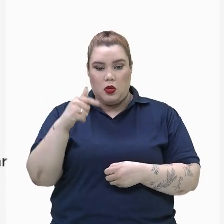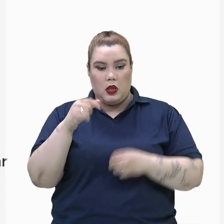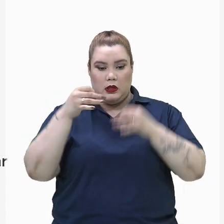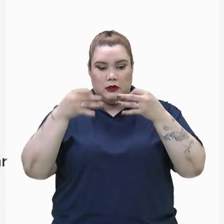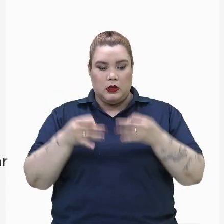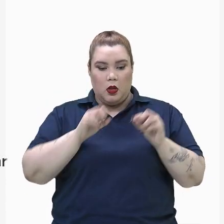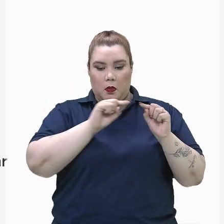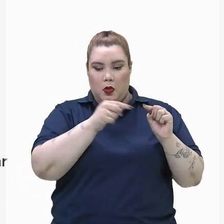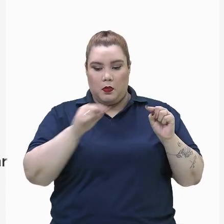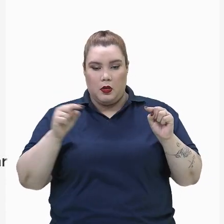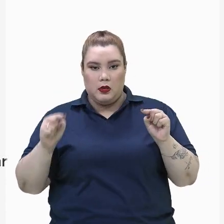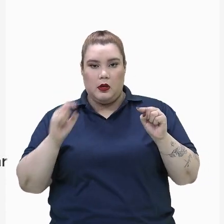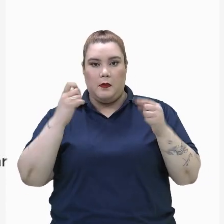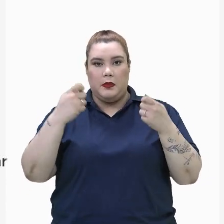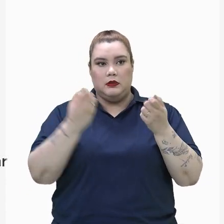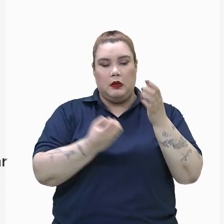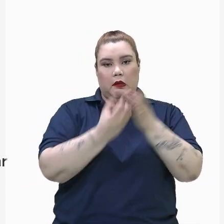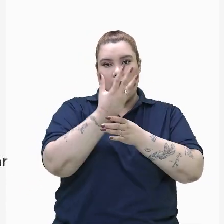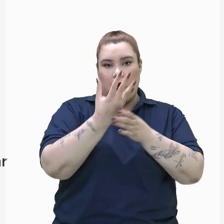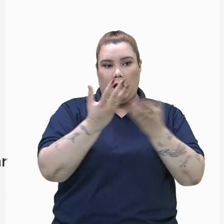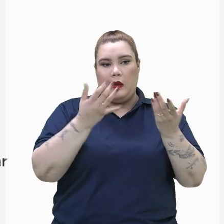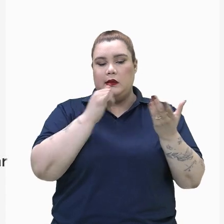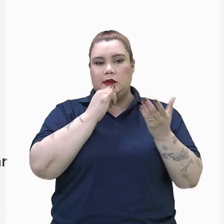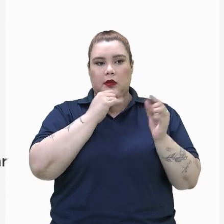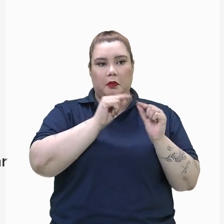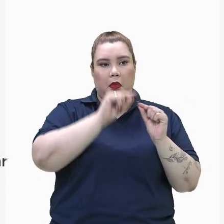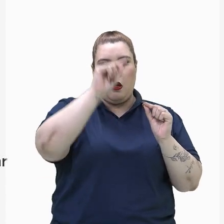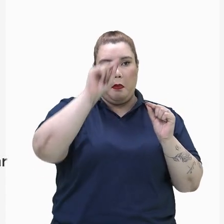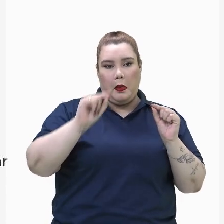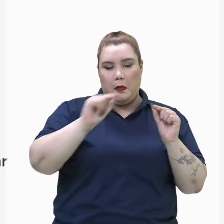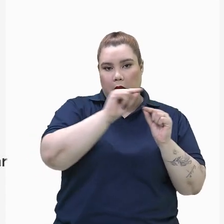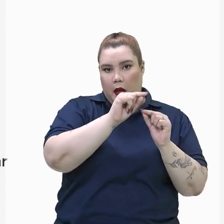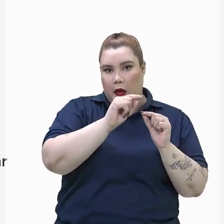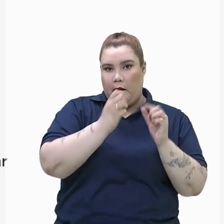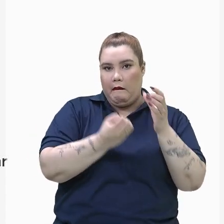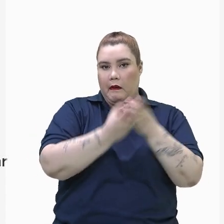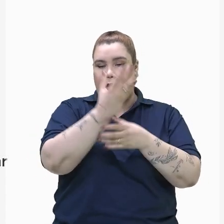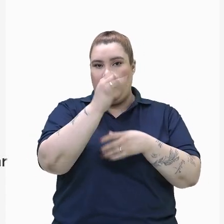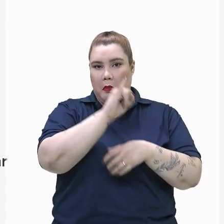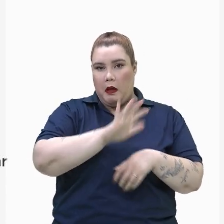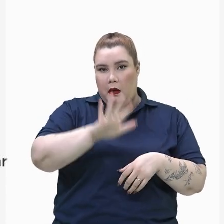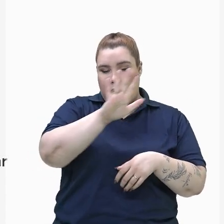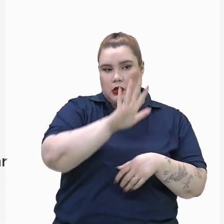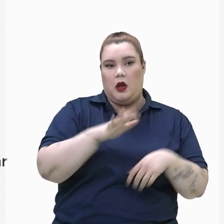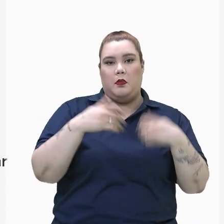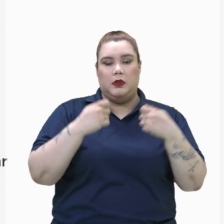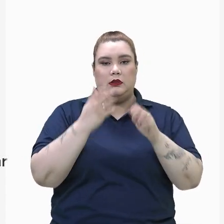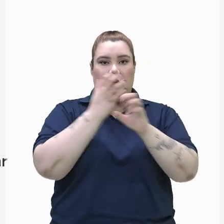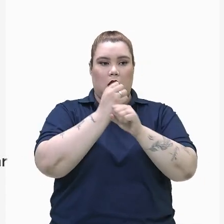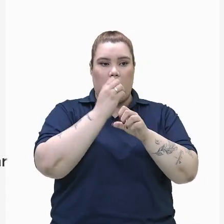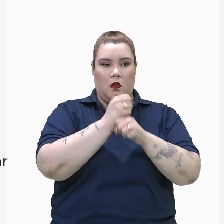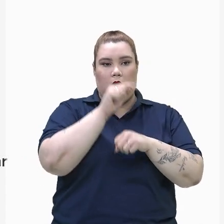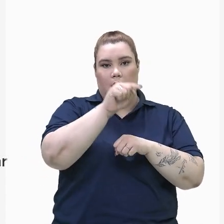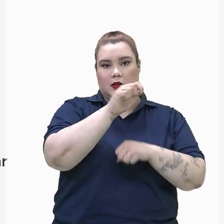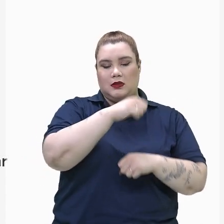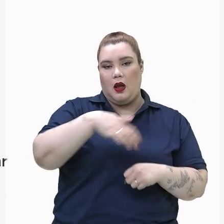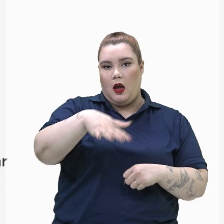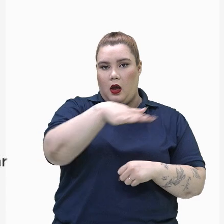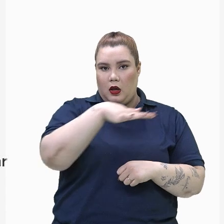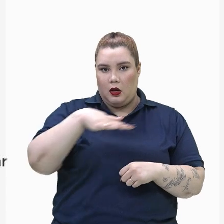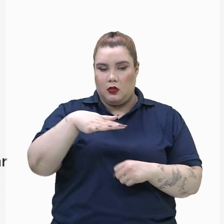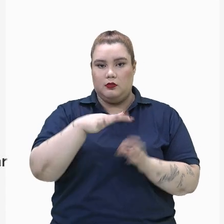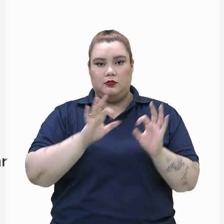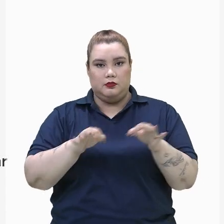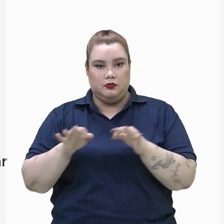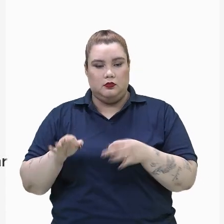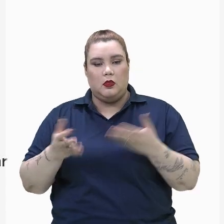3 pontos. Se estiverem alinhados, a gente tem, então, como determinar se está alinhado ou se não está alinhado, né?